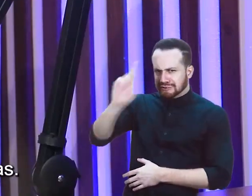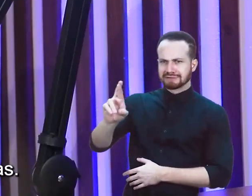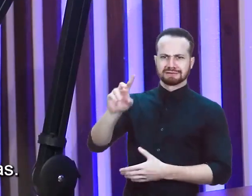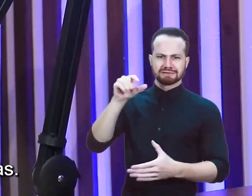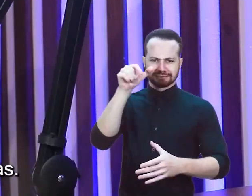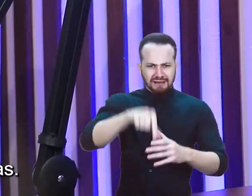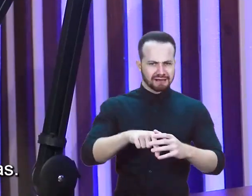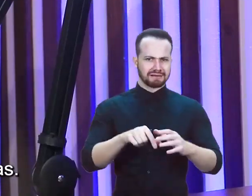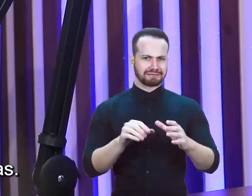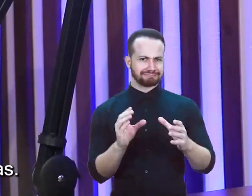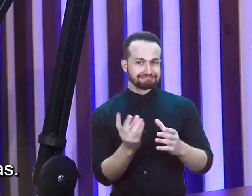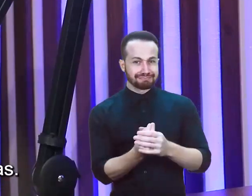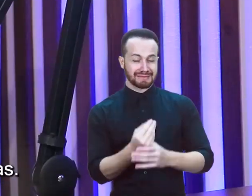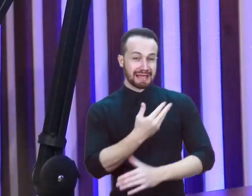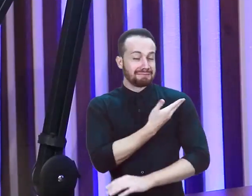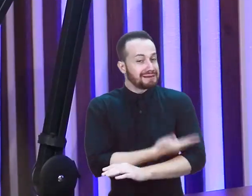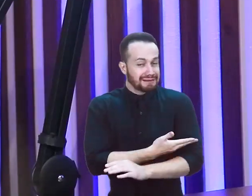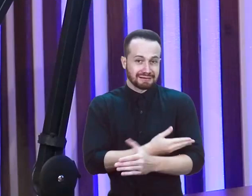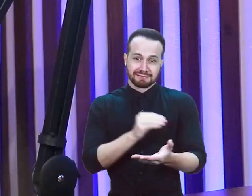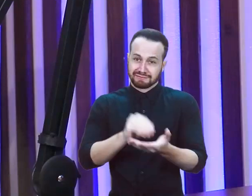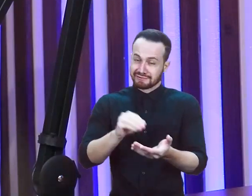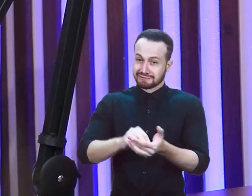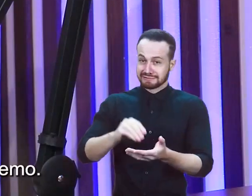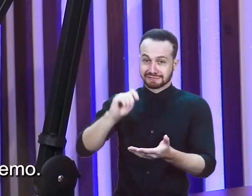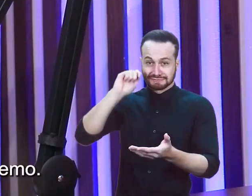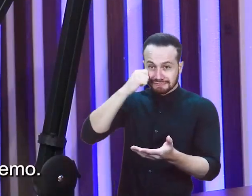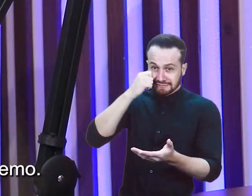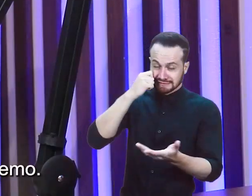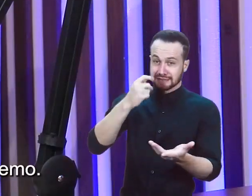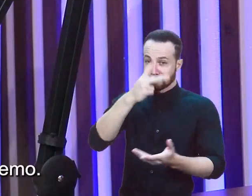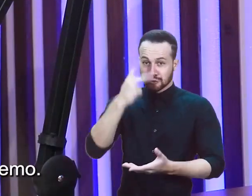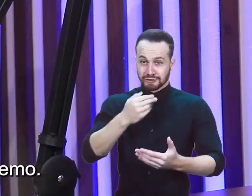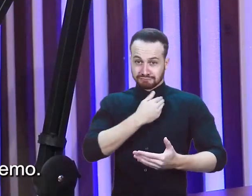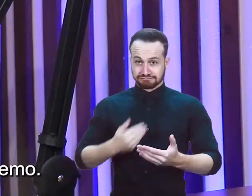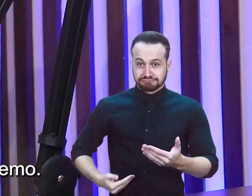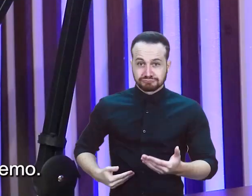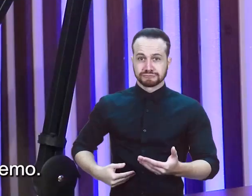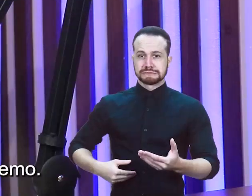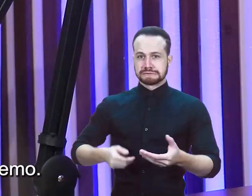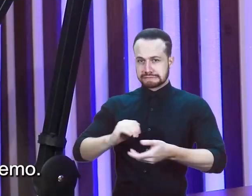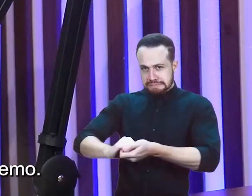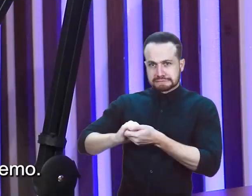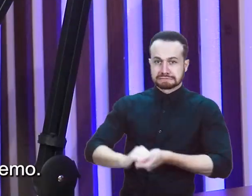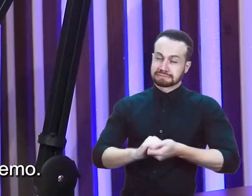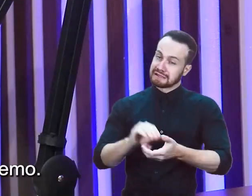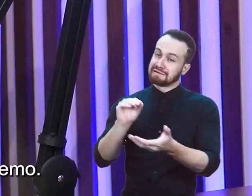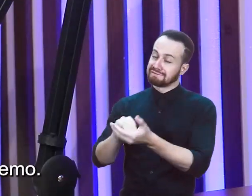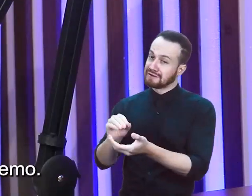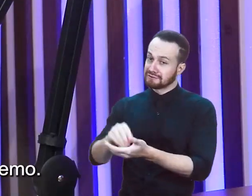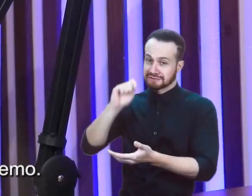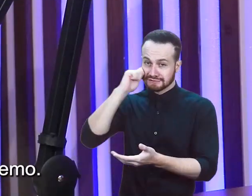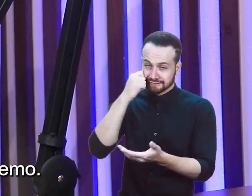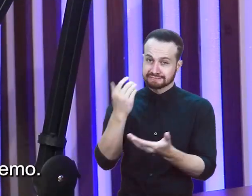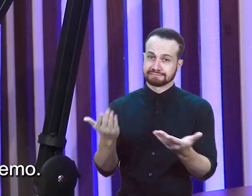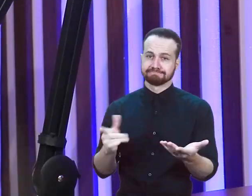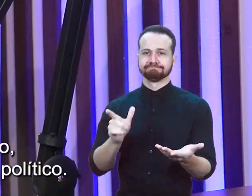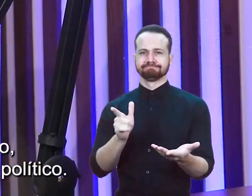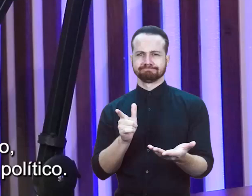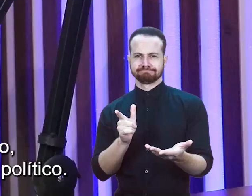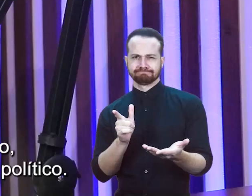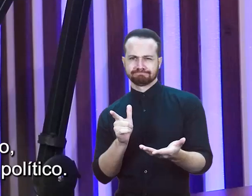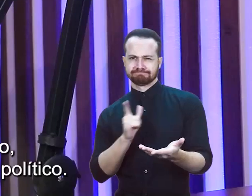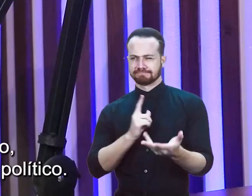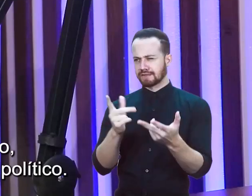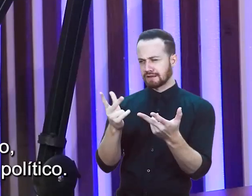as negras. Diplomatas. Então, ainda falta muita coisa. E eu